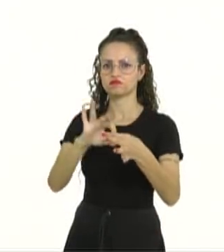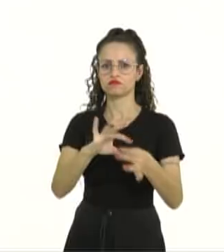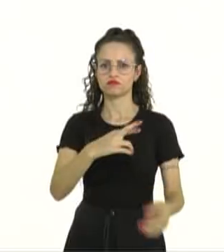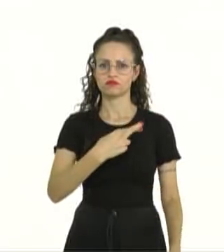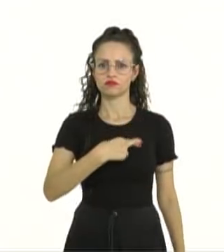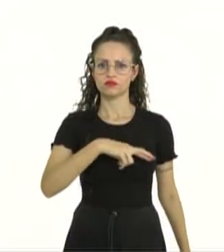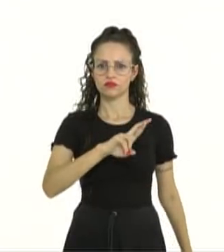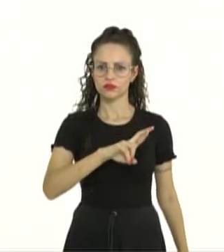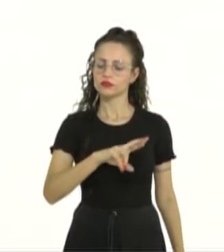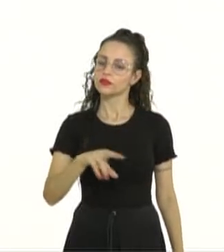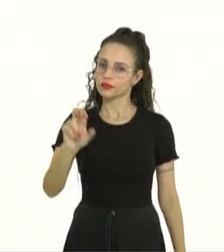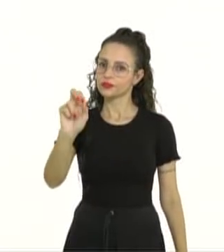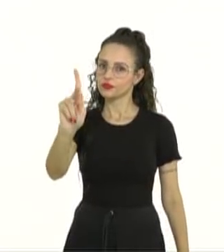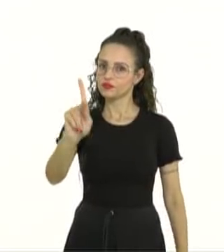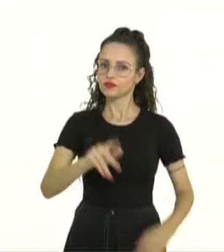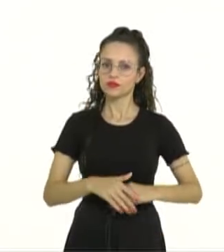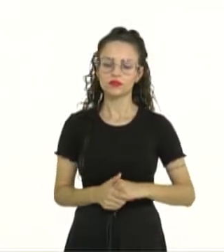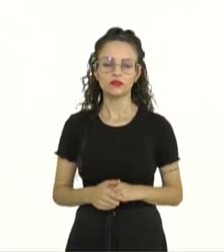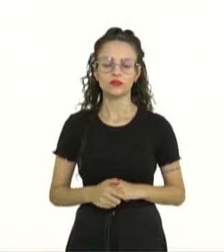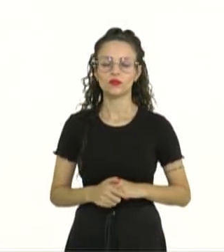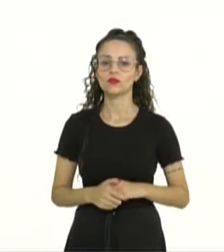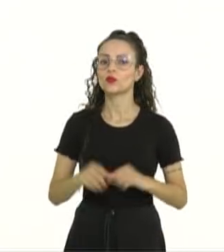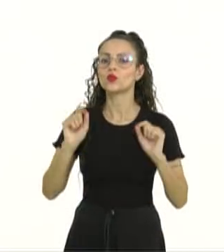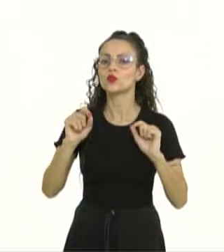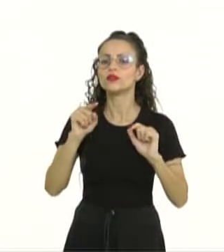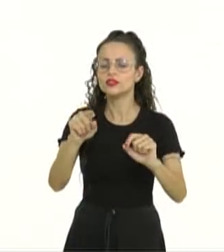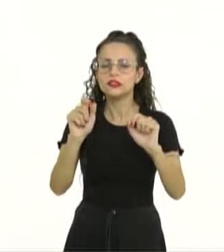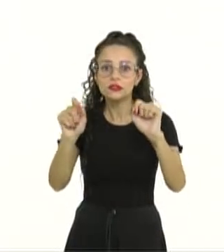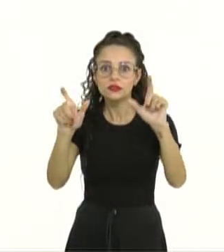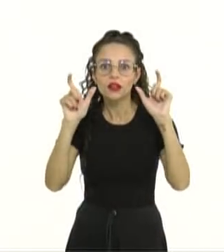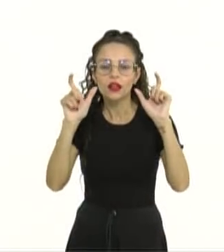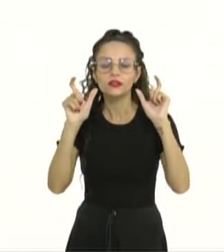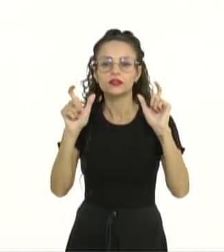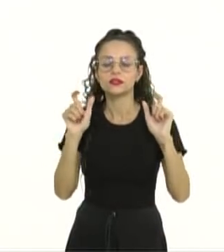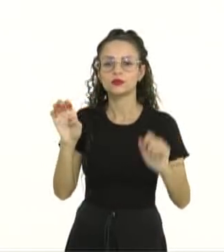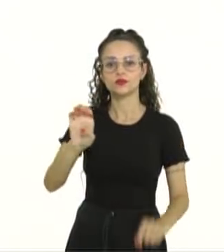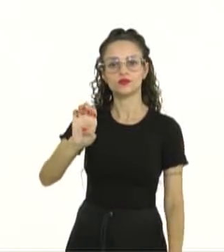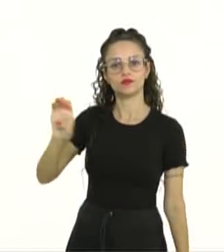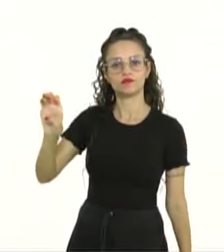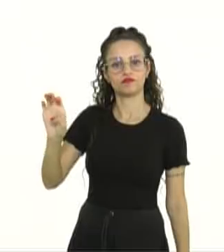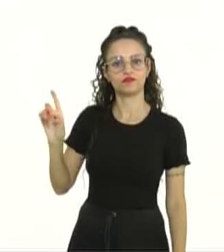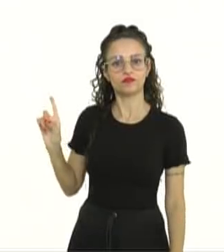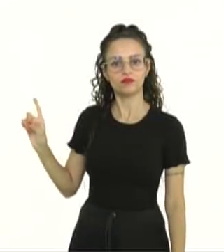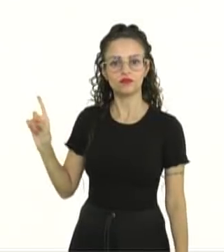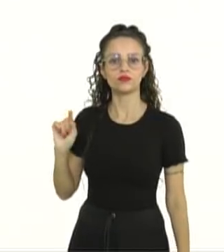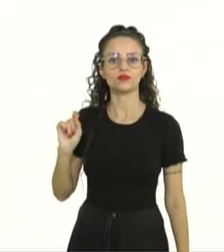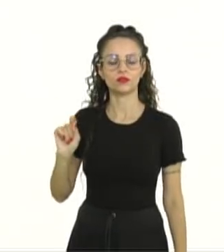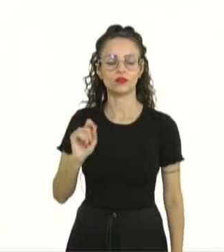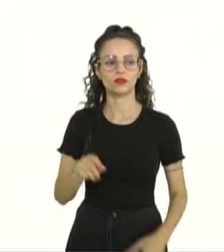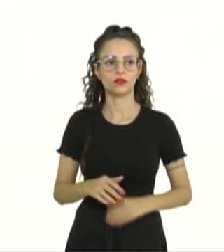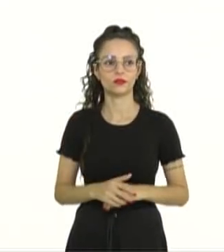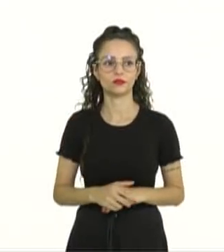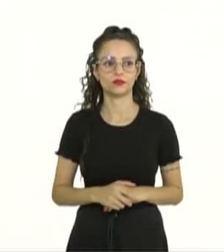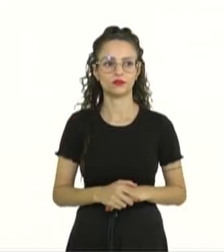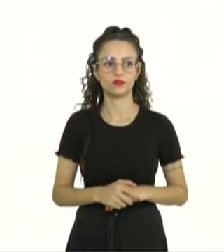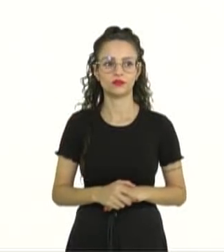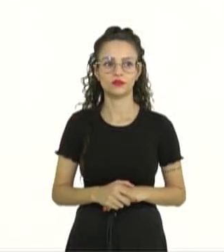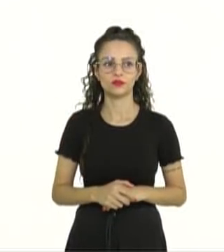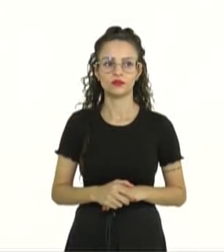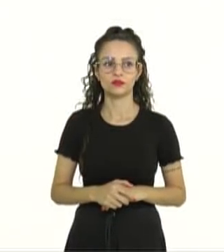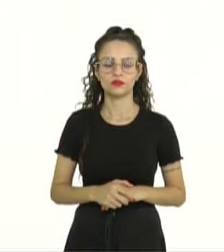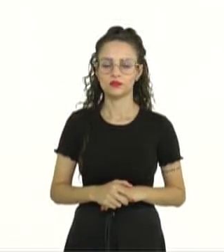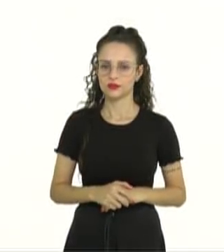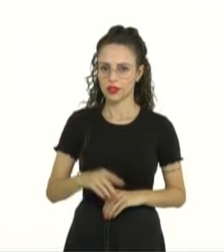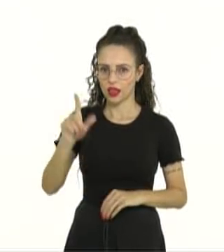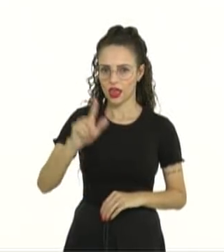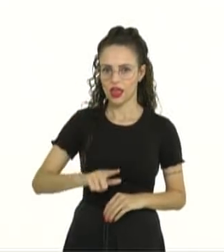religiosos. Ok. E o que chama atenção no lado do canto esquerdo aqui da imagem nossa? Professor, seria um mapa